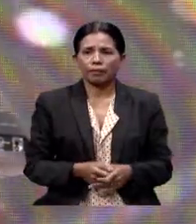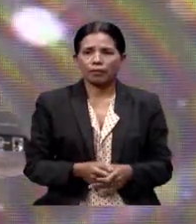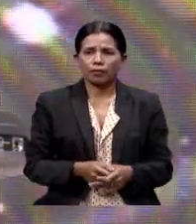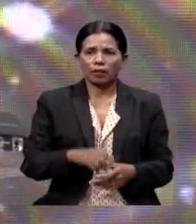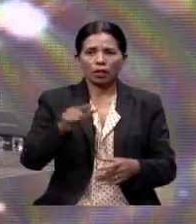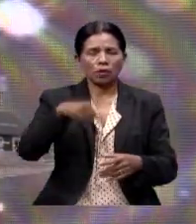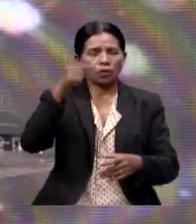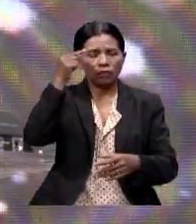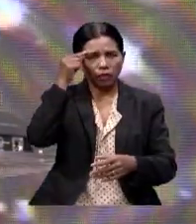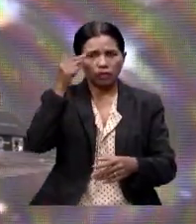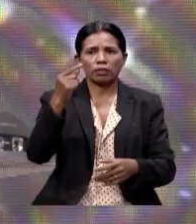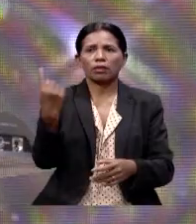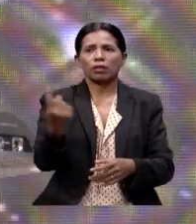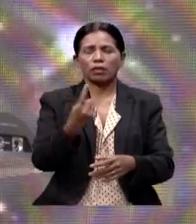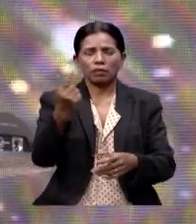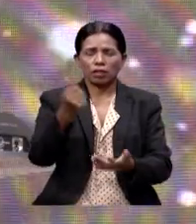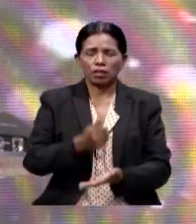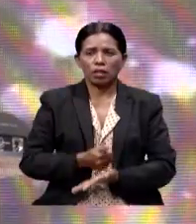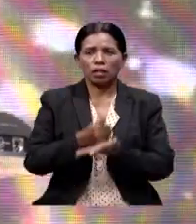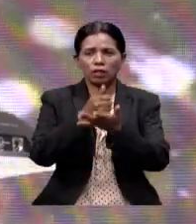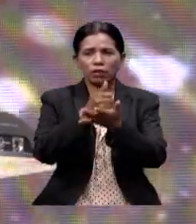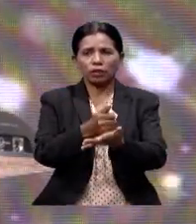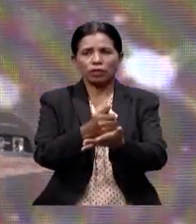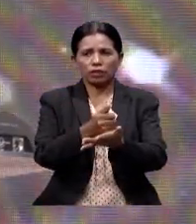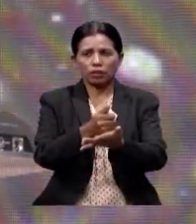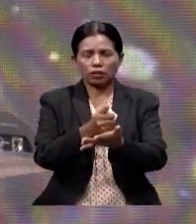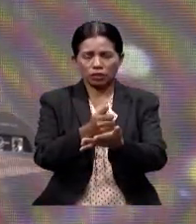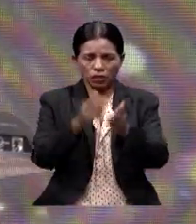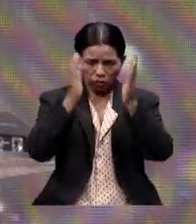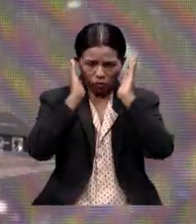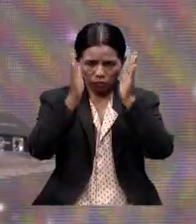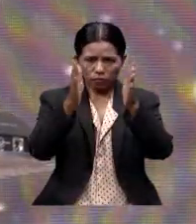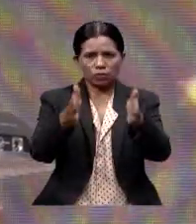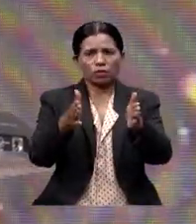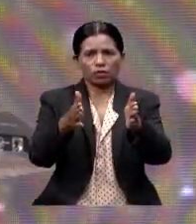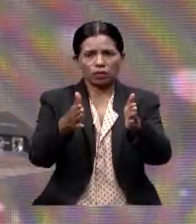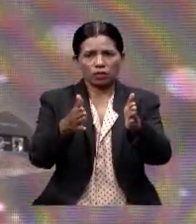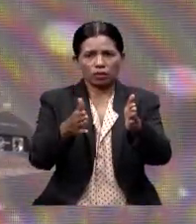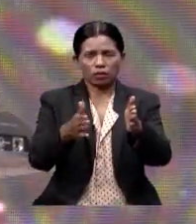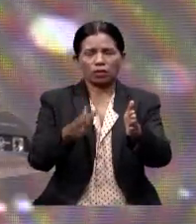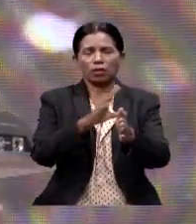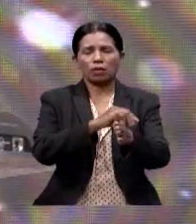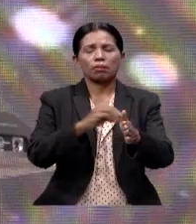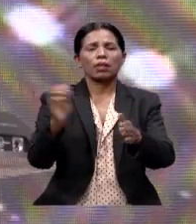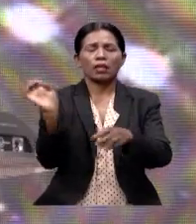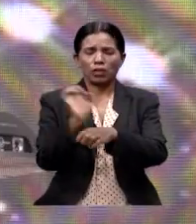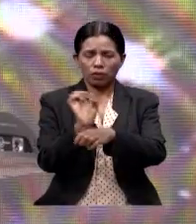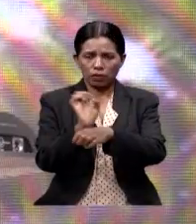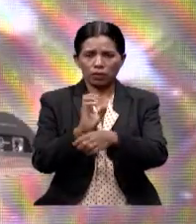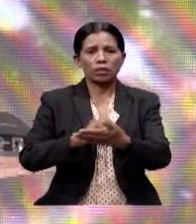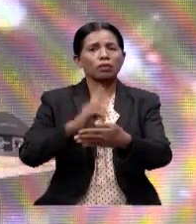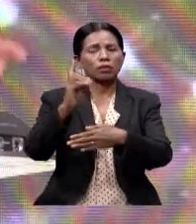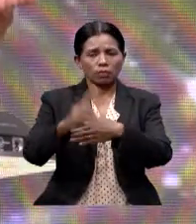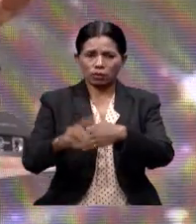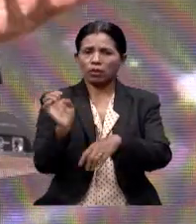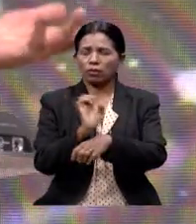Governo sei, tomada sem focos, vai a desenvolvimento econômico.